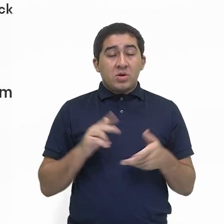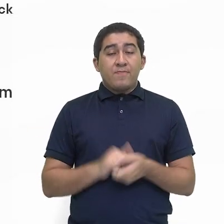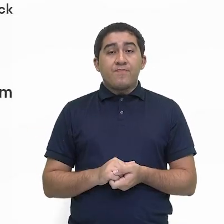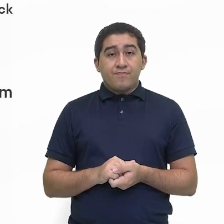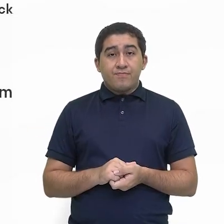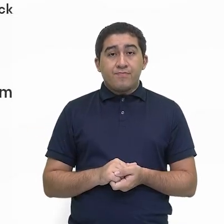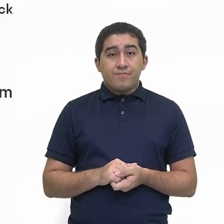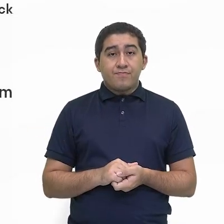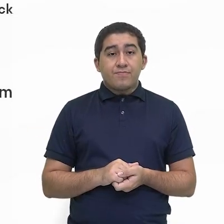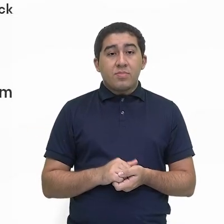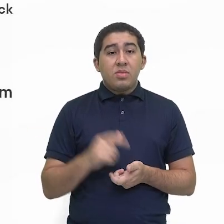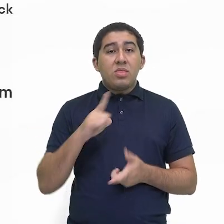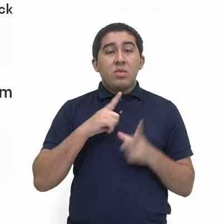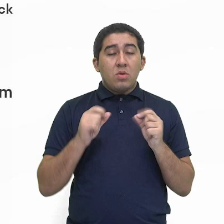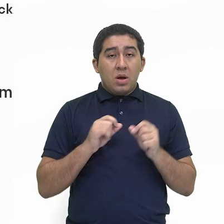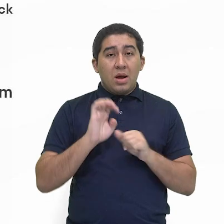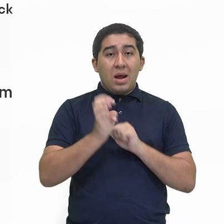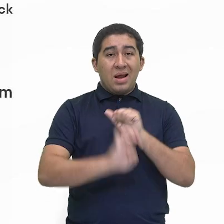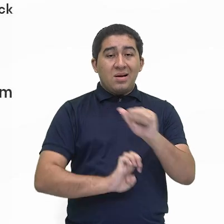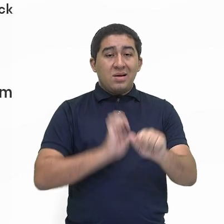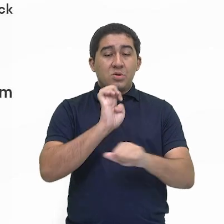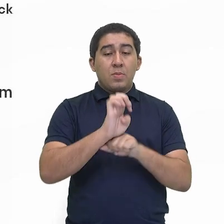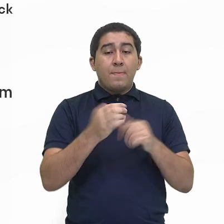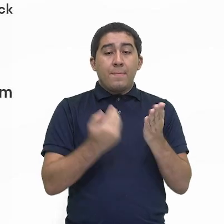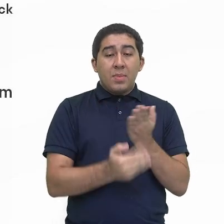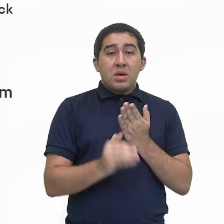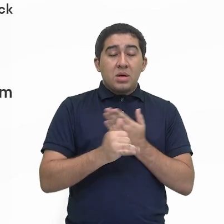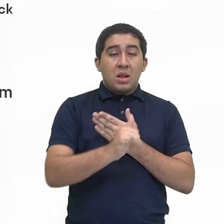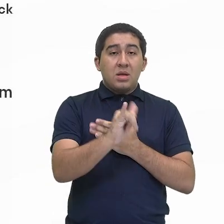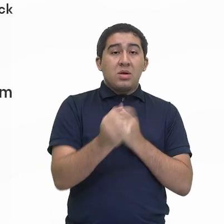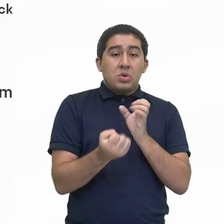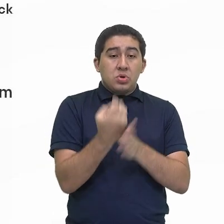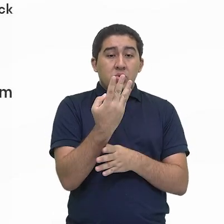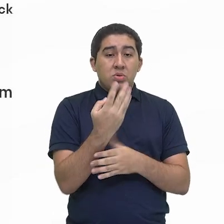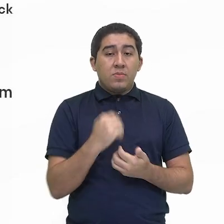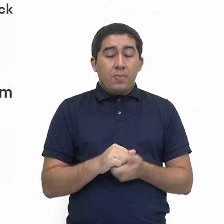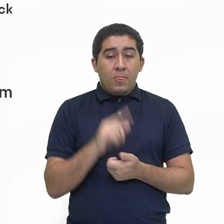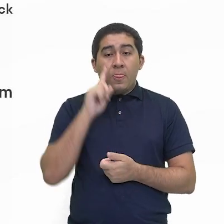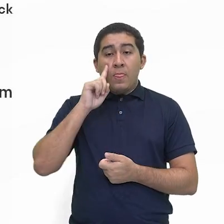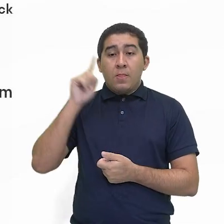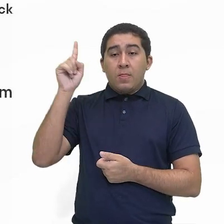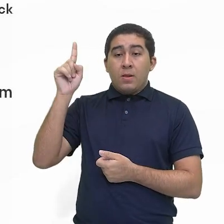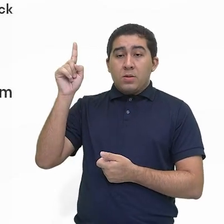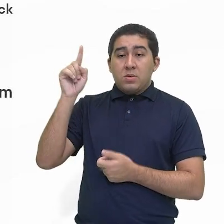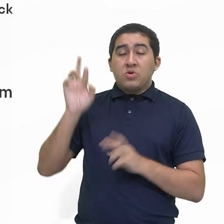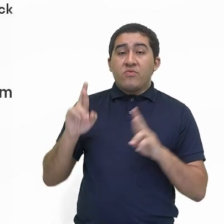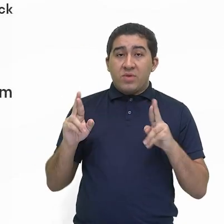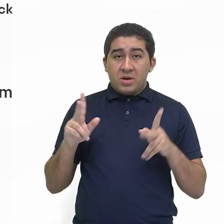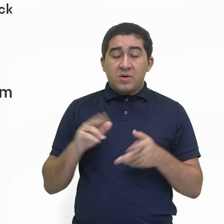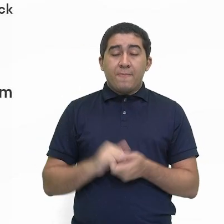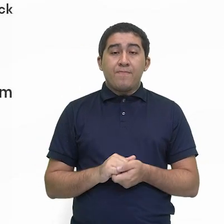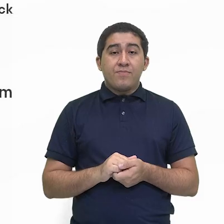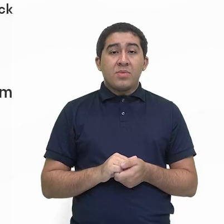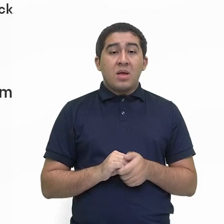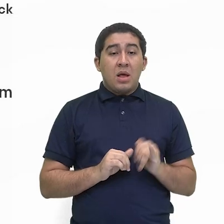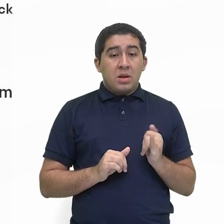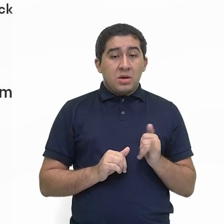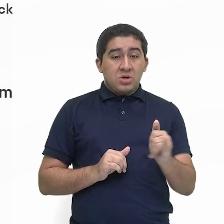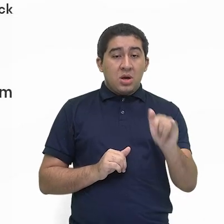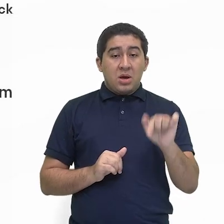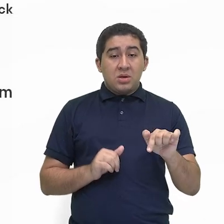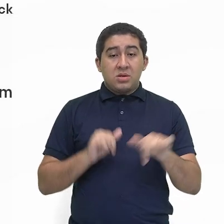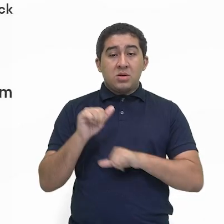a reação de oxirredução que gera a corrente elétrica. Aqui na eletrólise é a energia elétrica que gera a reação